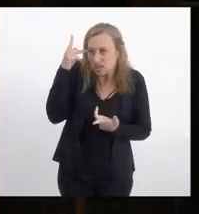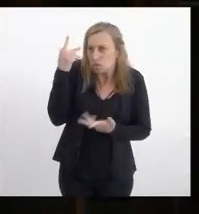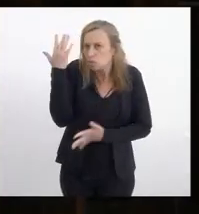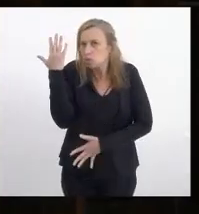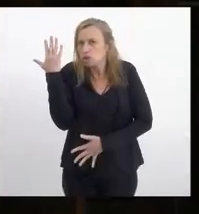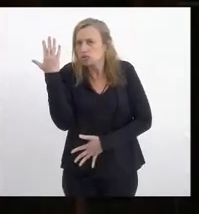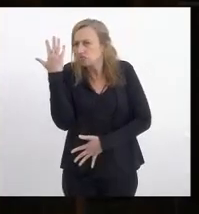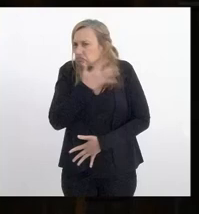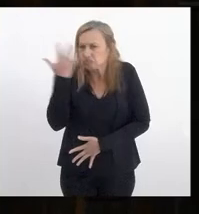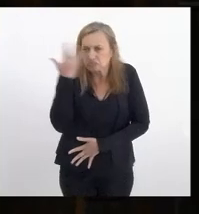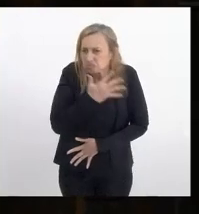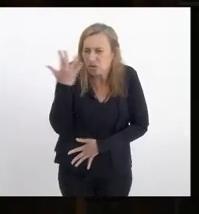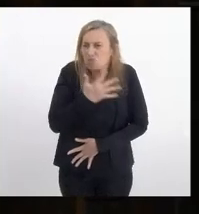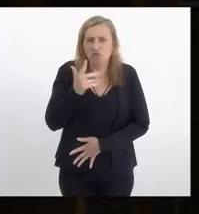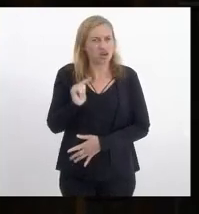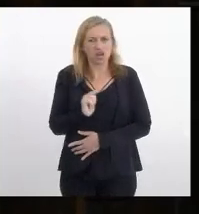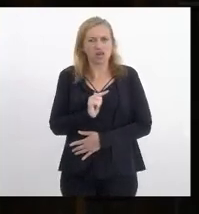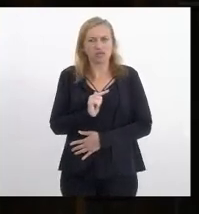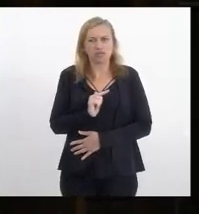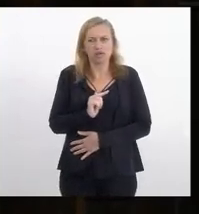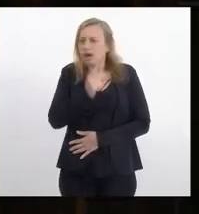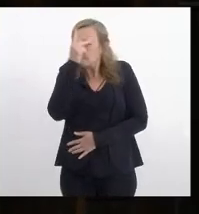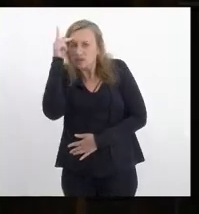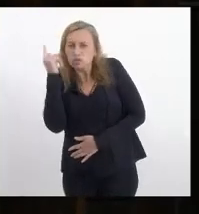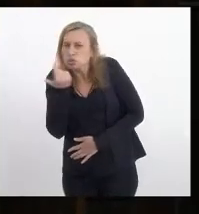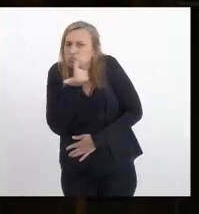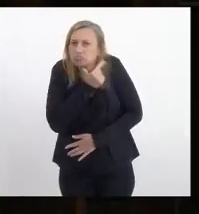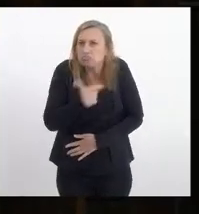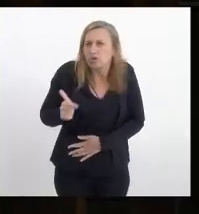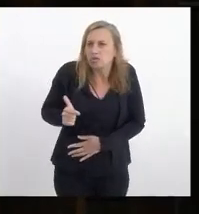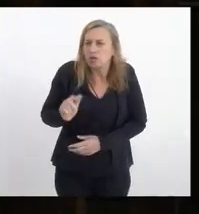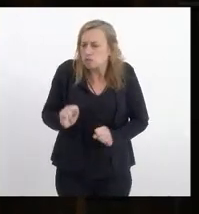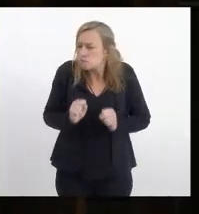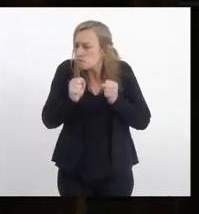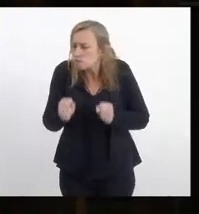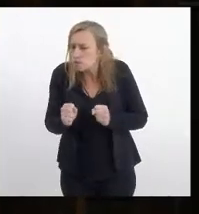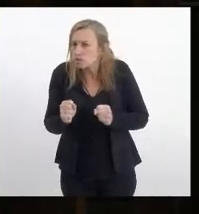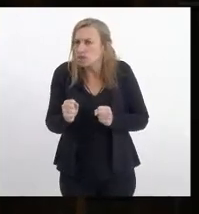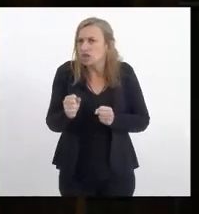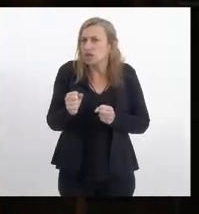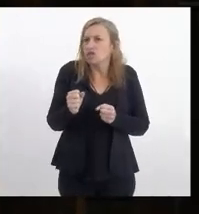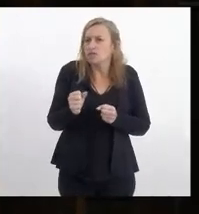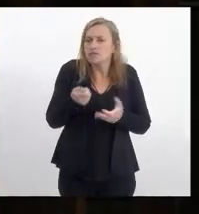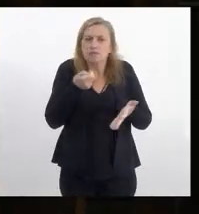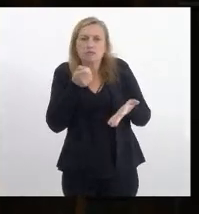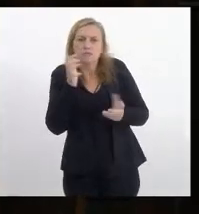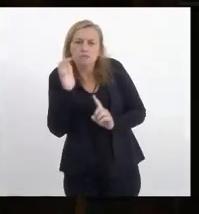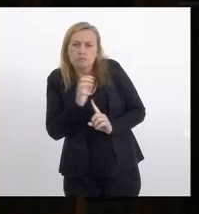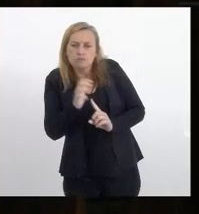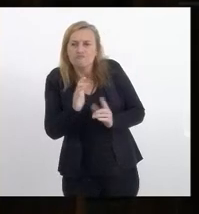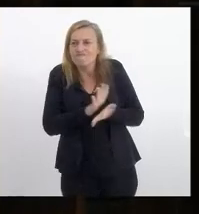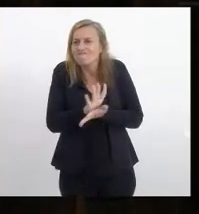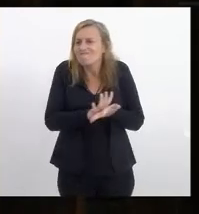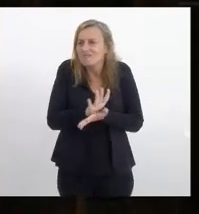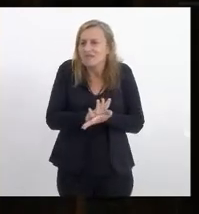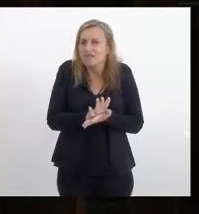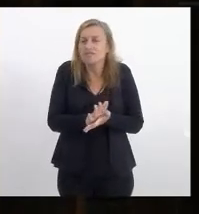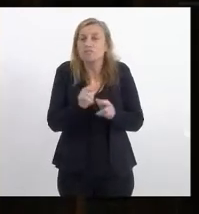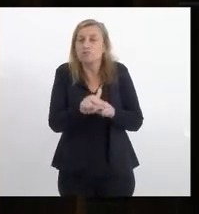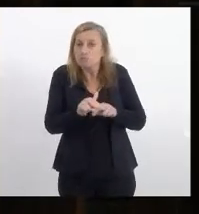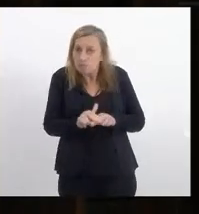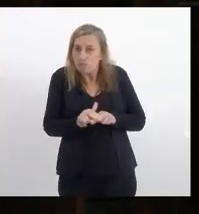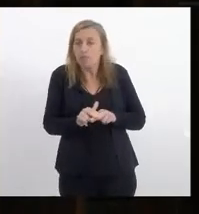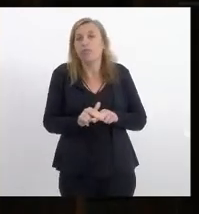invisíveis é São pessoas que não têm o poder de Lobby o poder de pressão e por